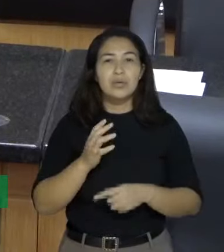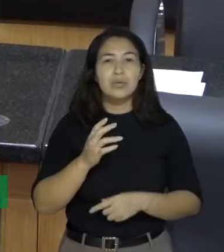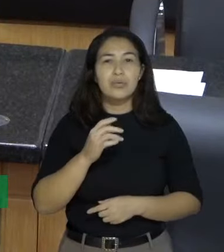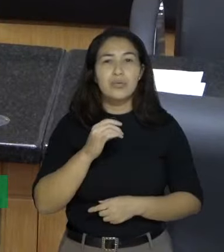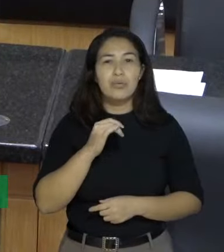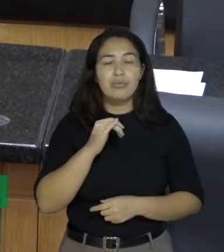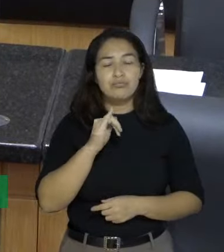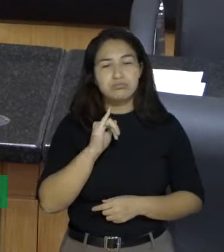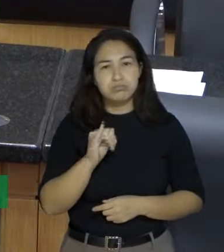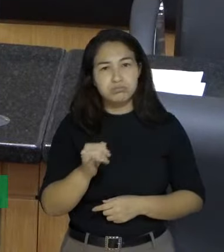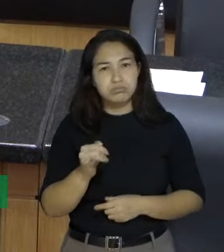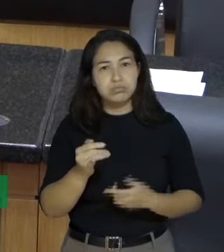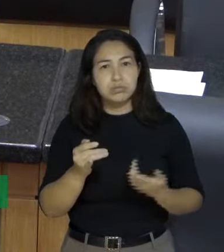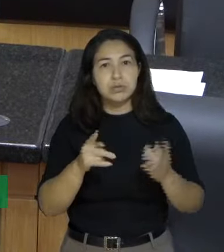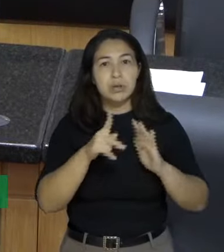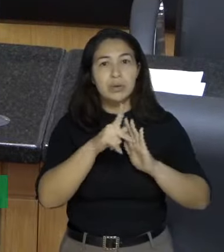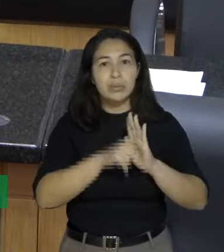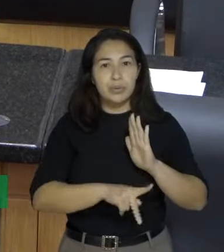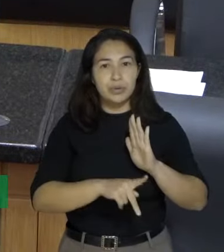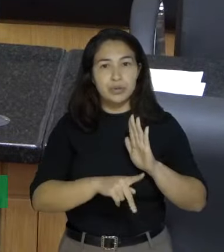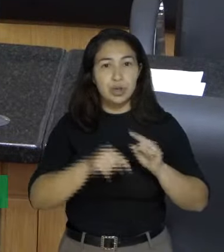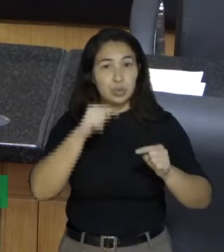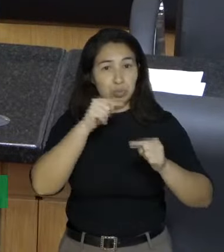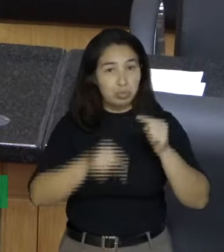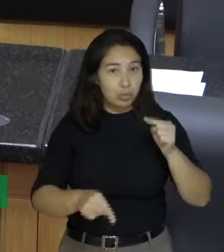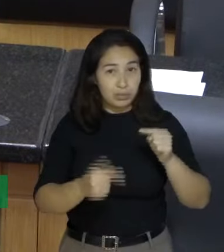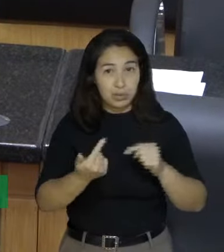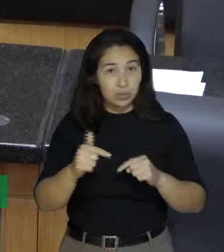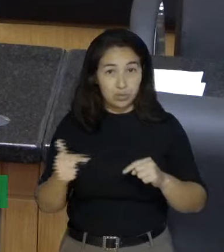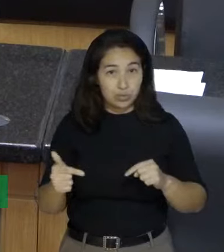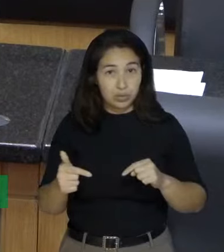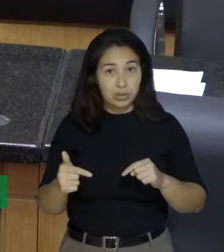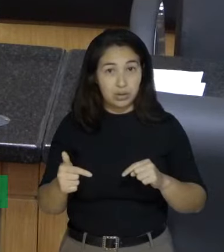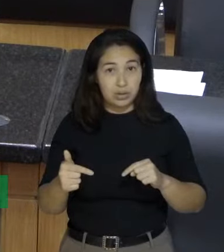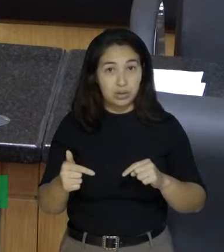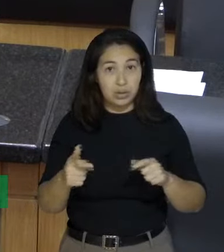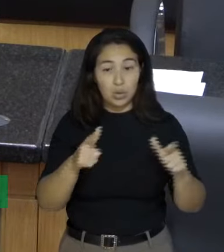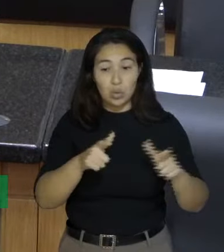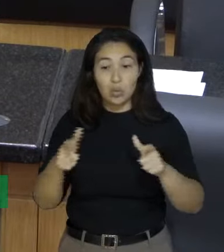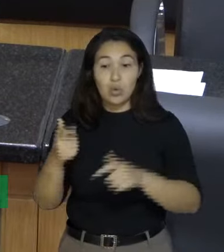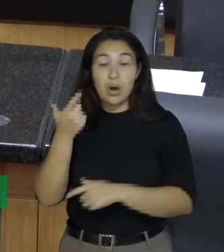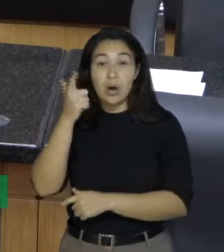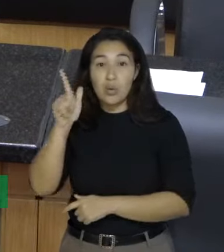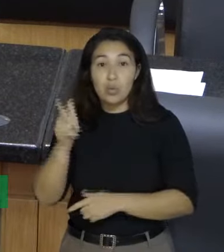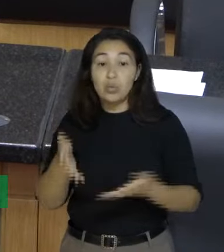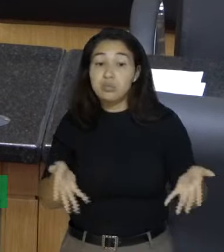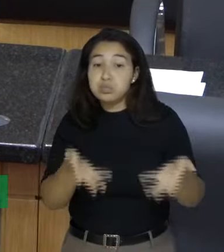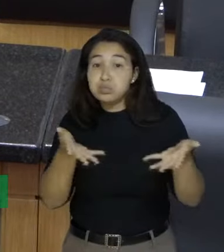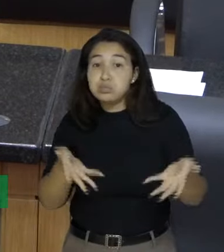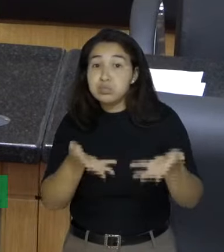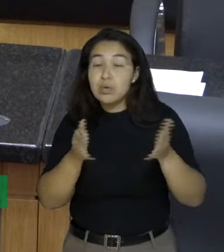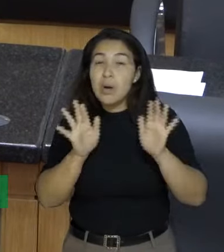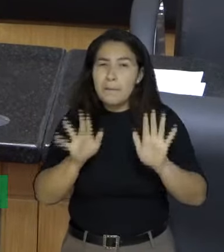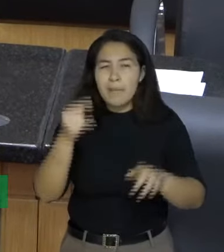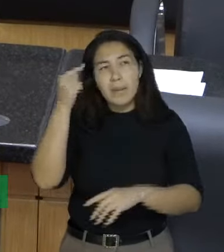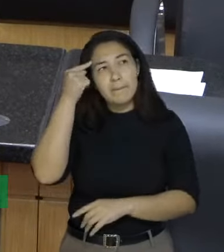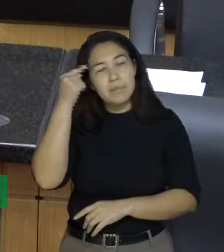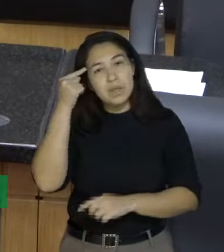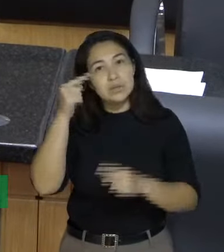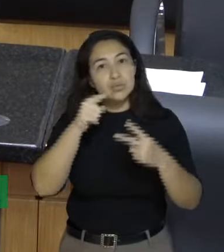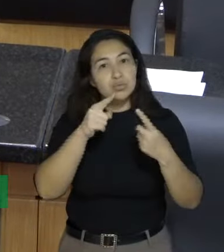o projeto ele não proíbe que se coloca câmeras em outros locais daí ele incentiva Mas eu penso duas coisas primeiro